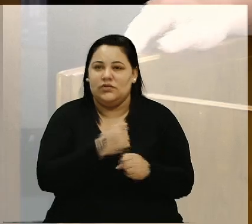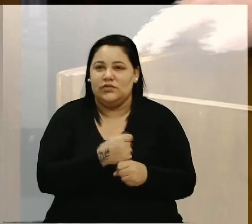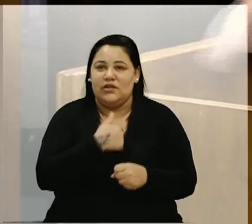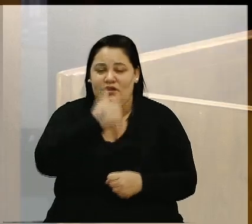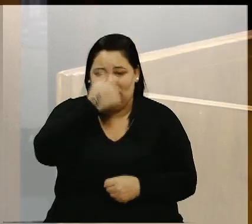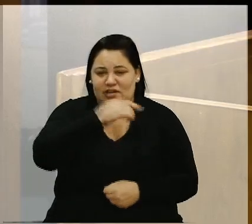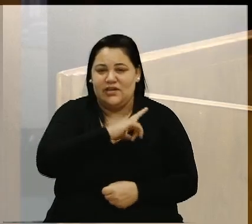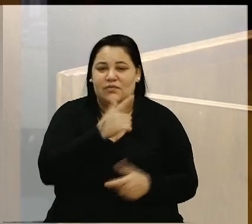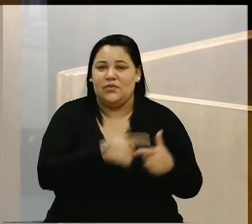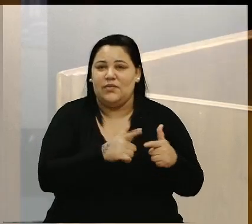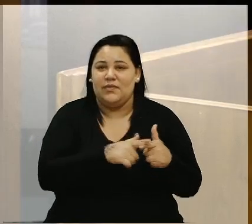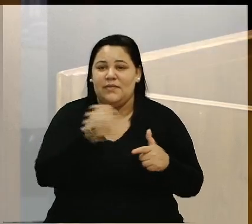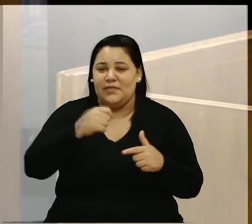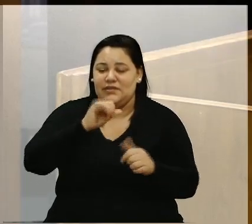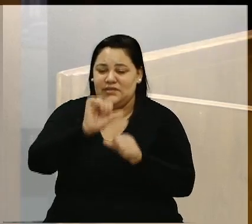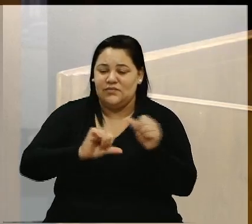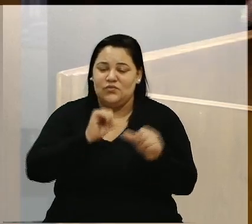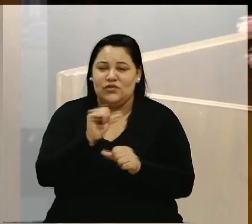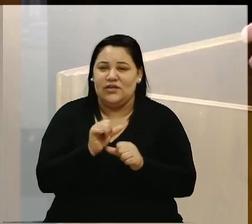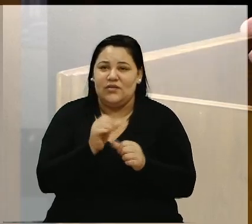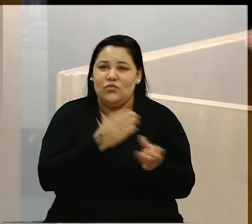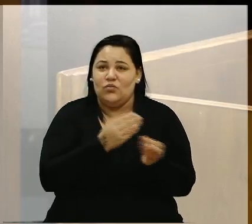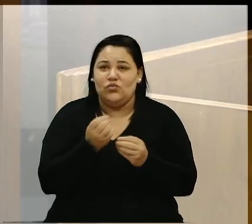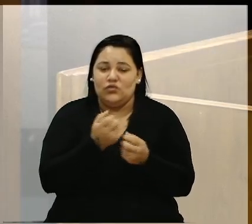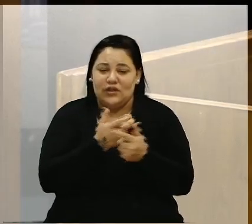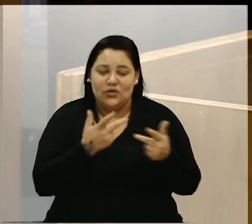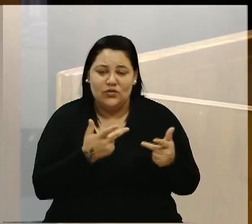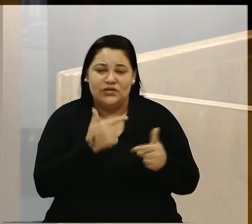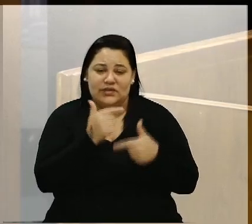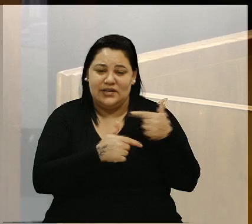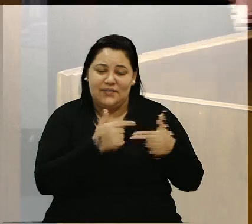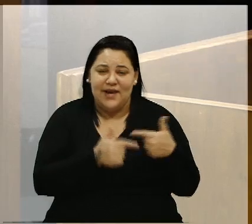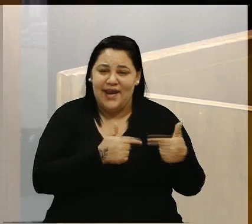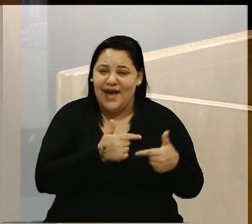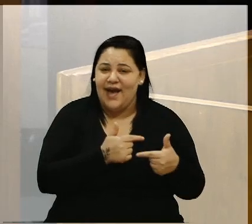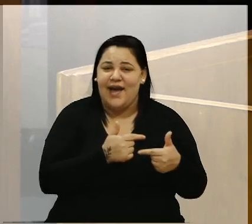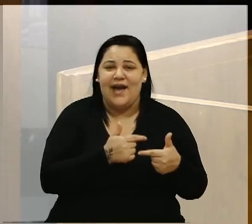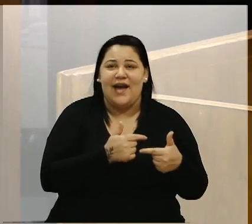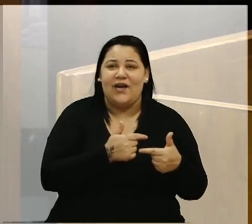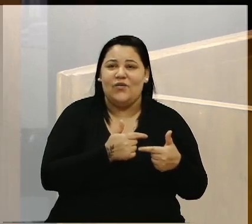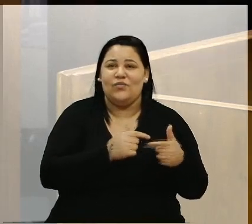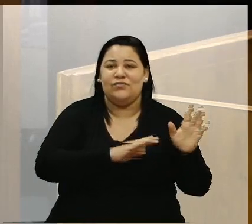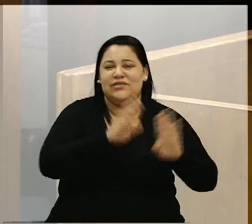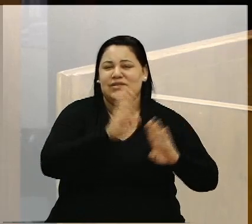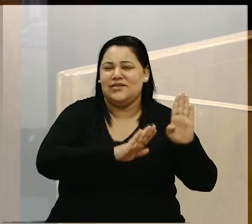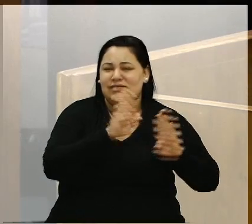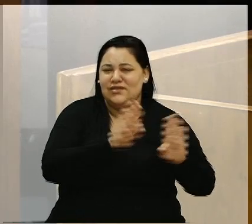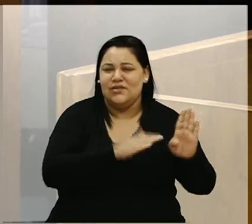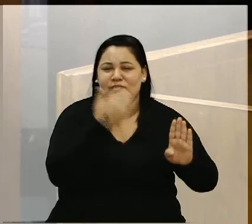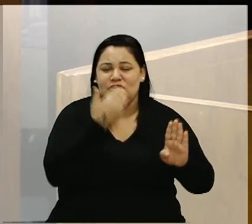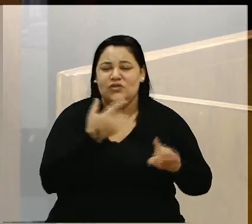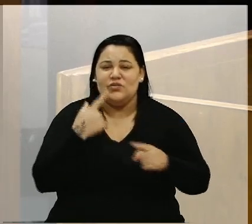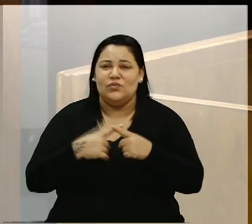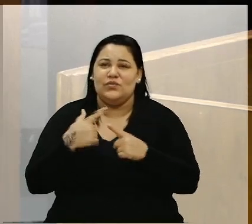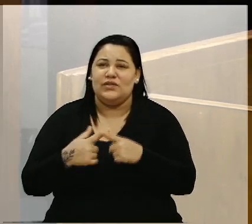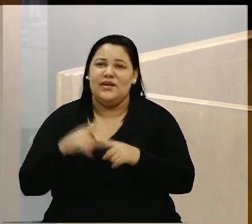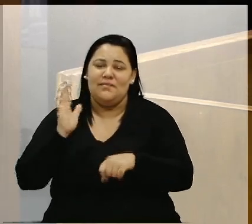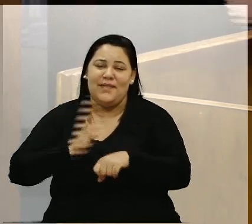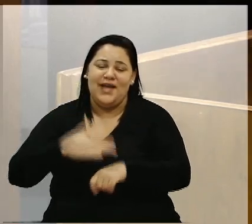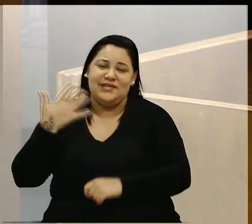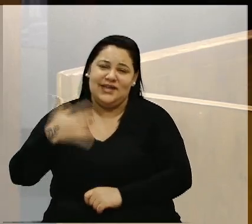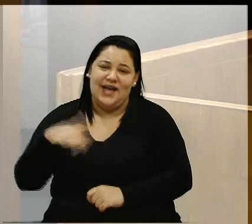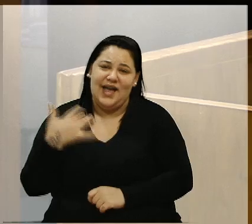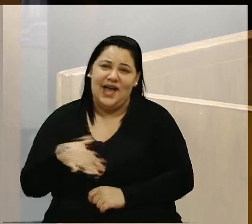maior, tem que mudar a ata, tem que trabalhar junto com a Senlic, com licitação, porque ela é mais cara, e vocês sabem que pode